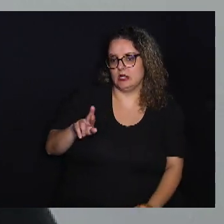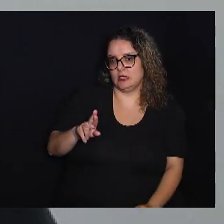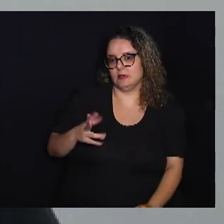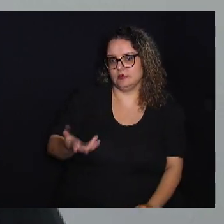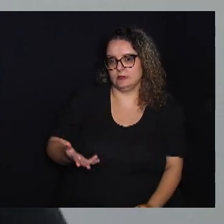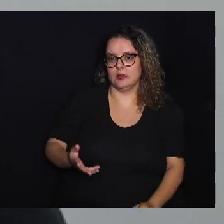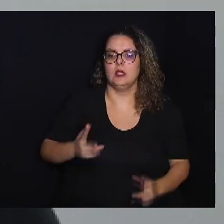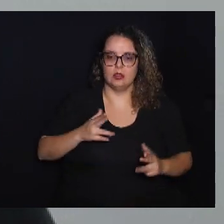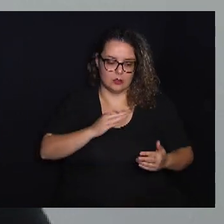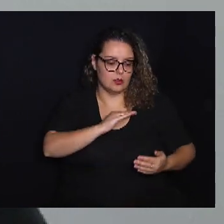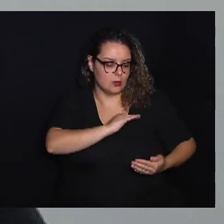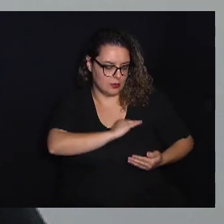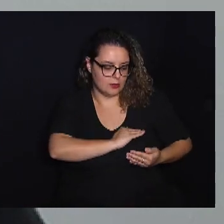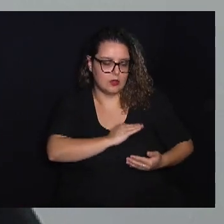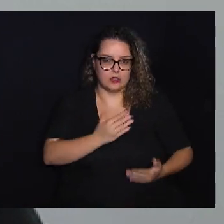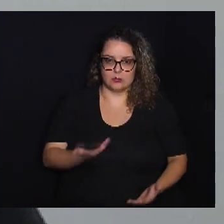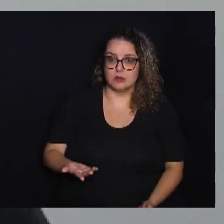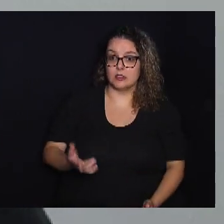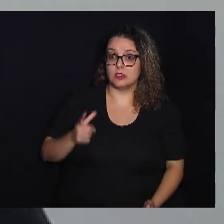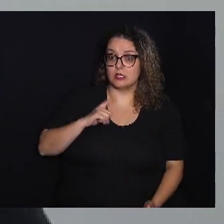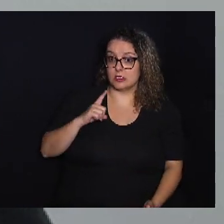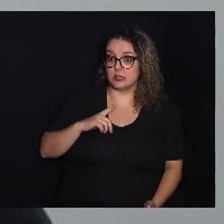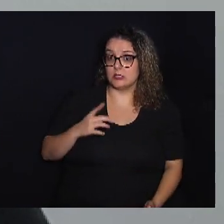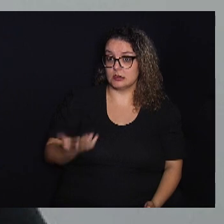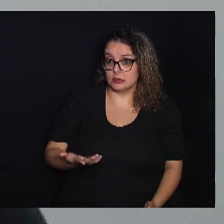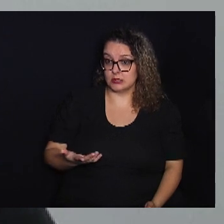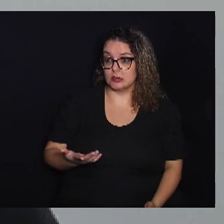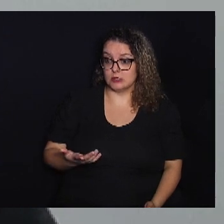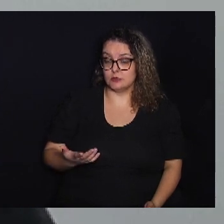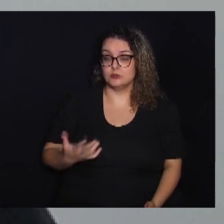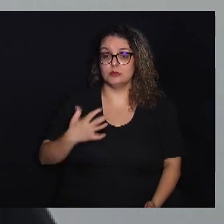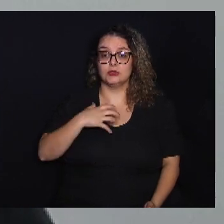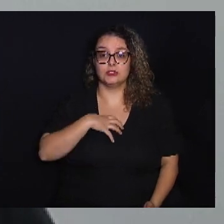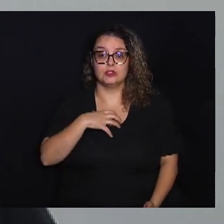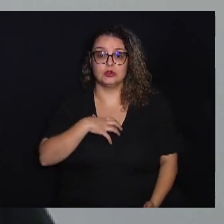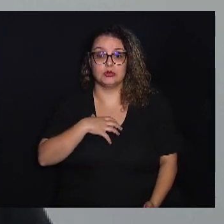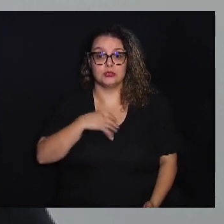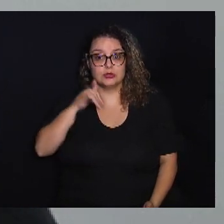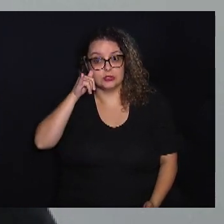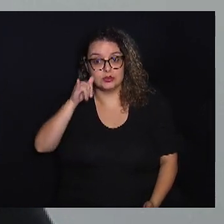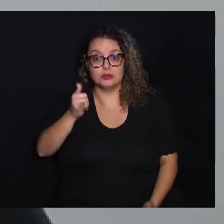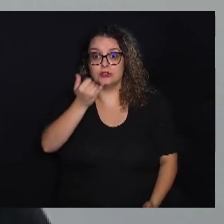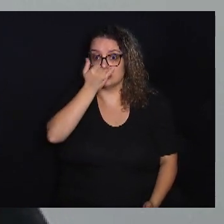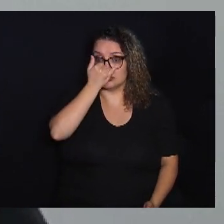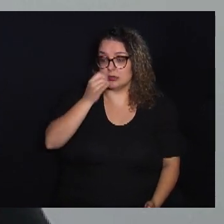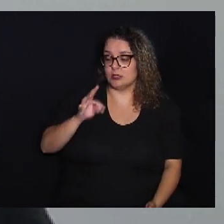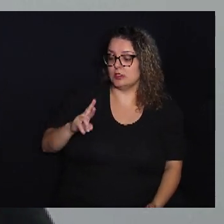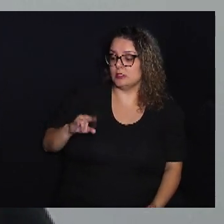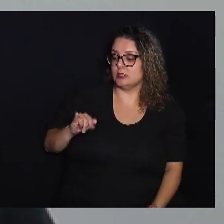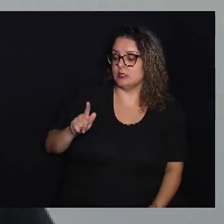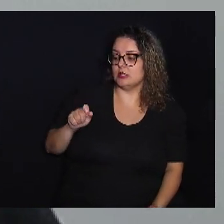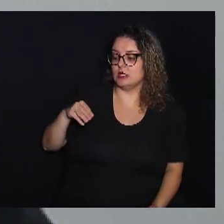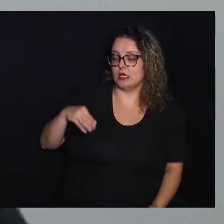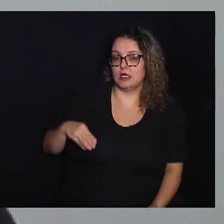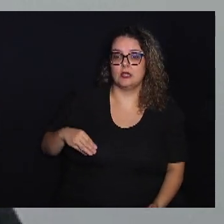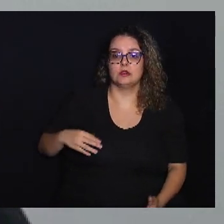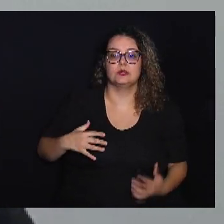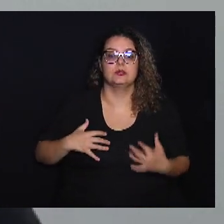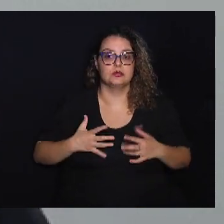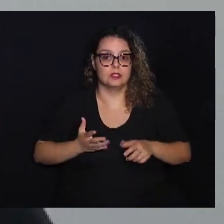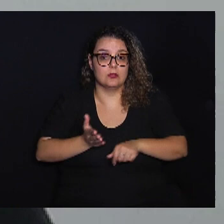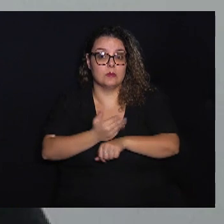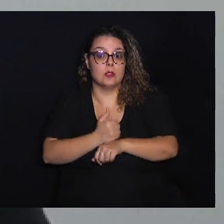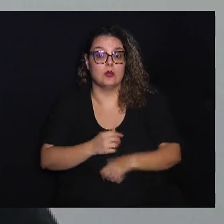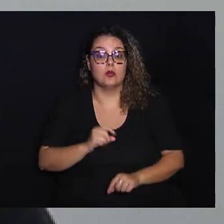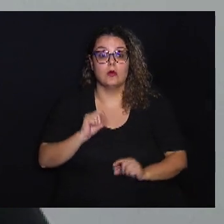precoce, né? O que a gente não sabe é como esses pacientes que são expostos à poluição, à queimada, e até existem estudos interessantes sobre